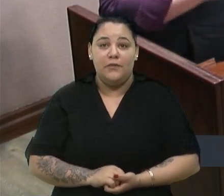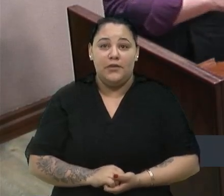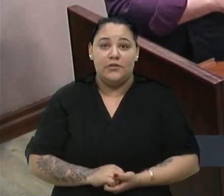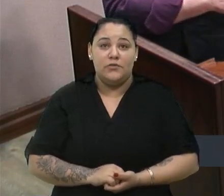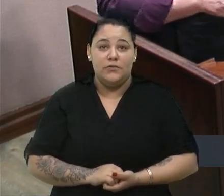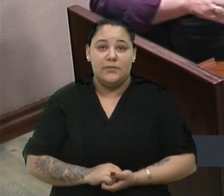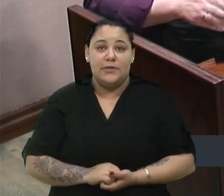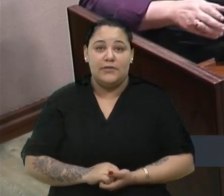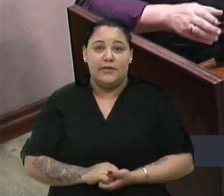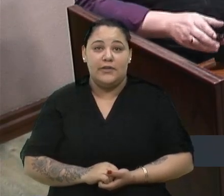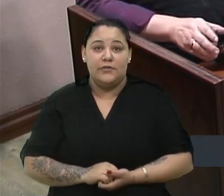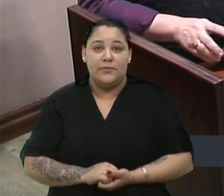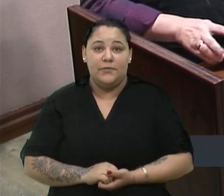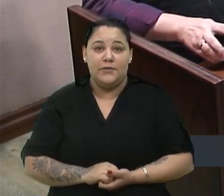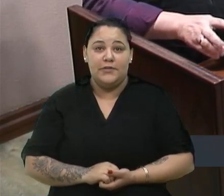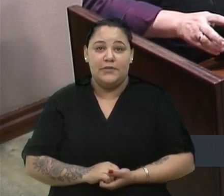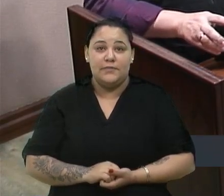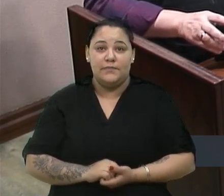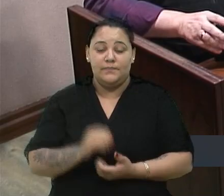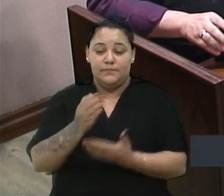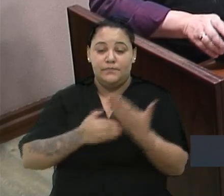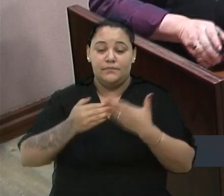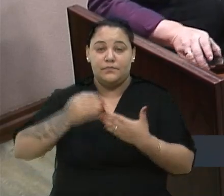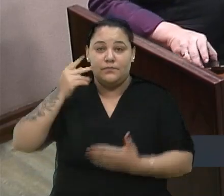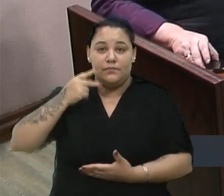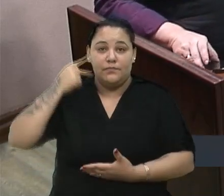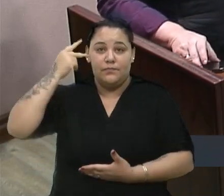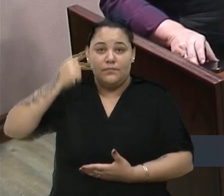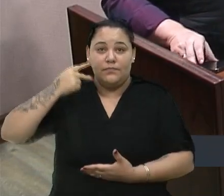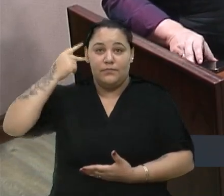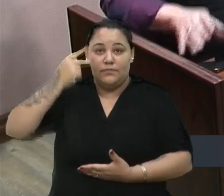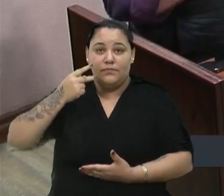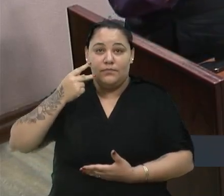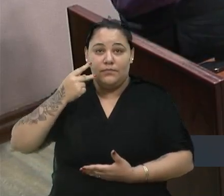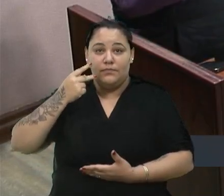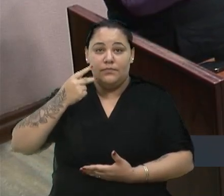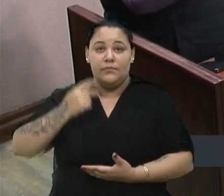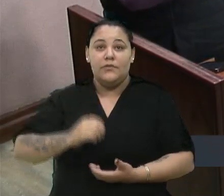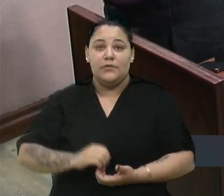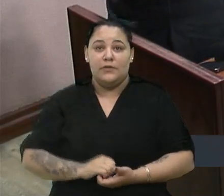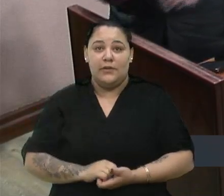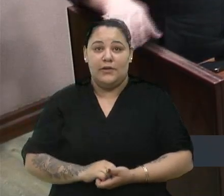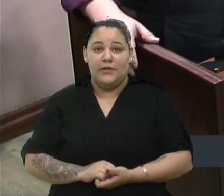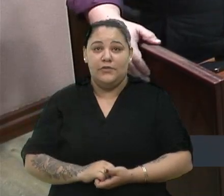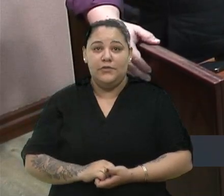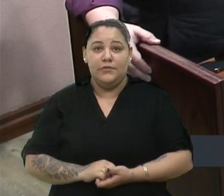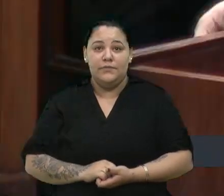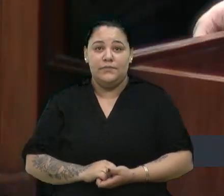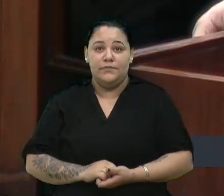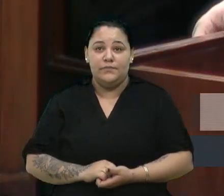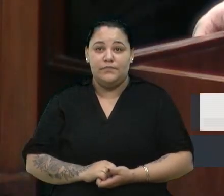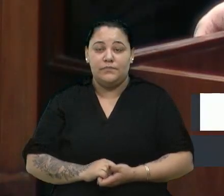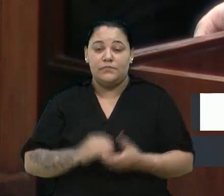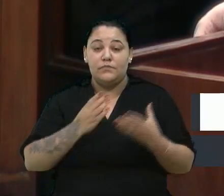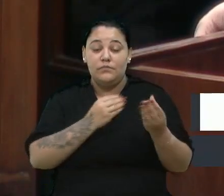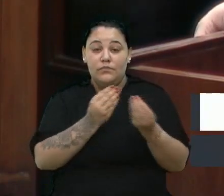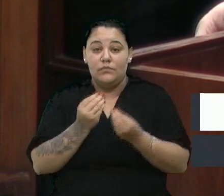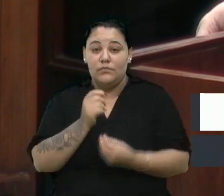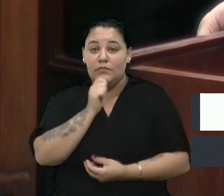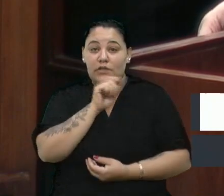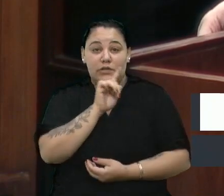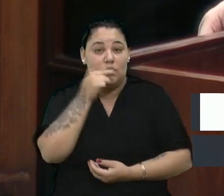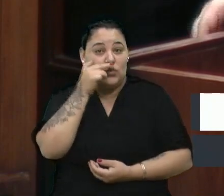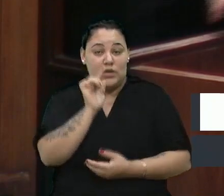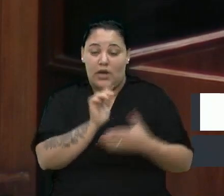Bom dia, senhor presidente, senhoras e senhores vereadores. Hoje eu gostaria de relatar aqui para, talvez, muitos que não conseguem